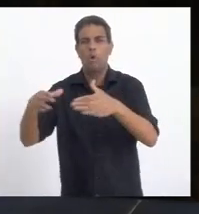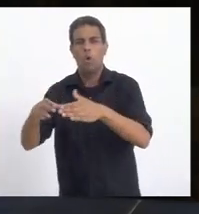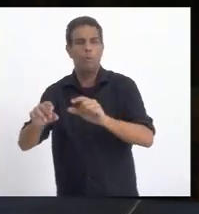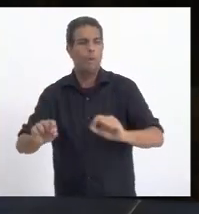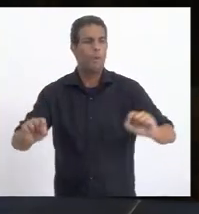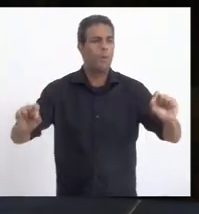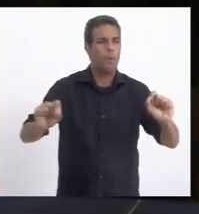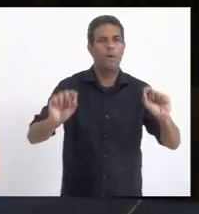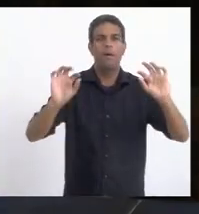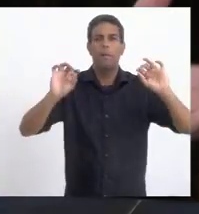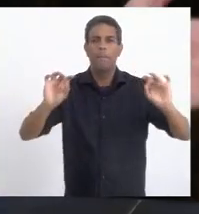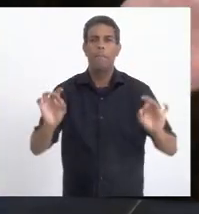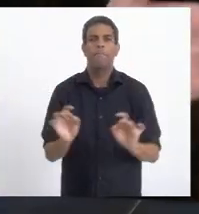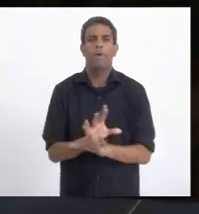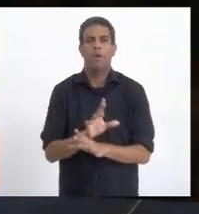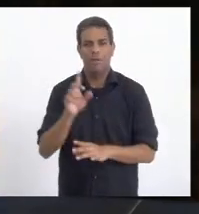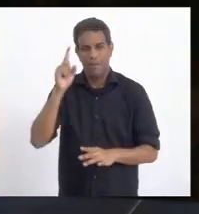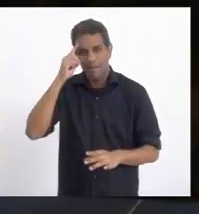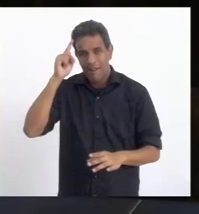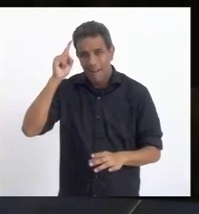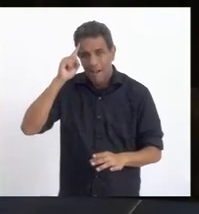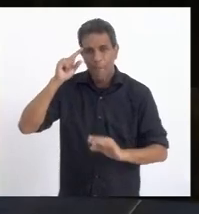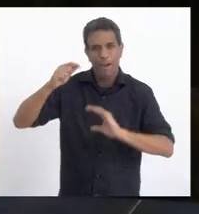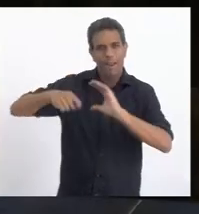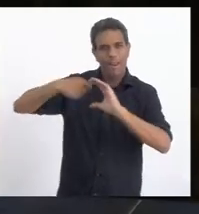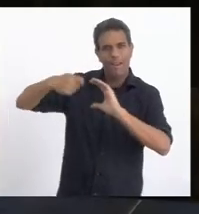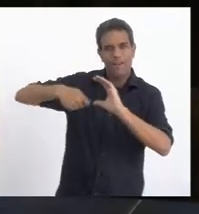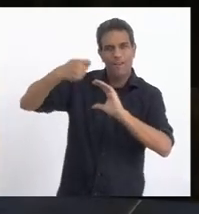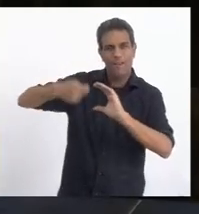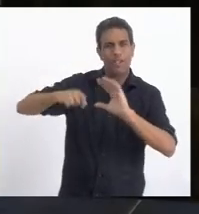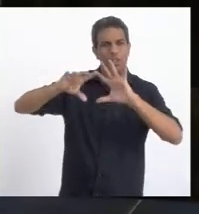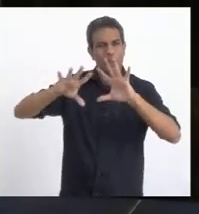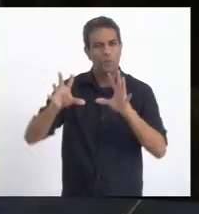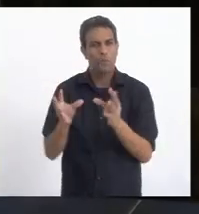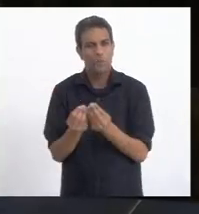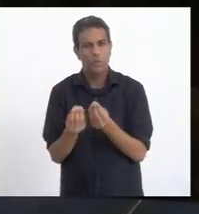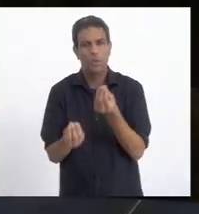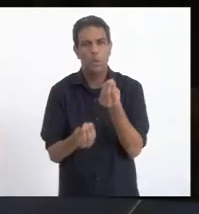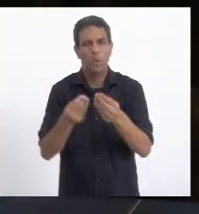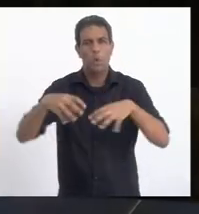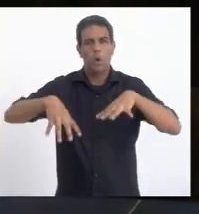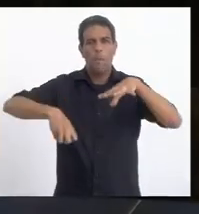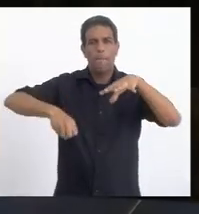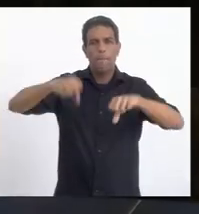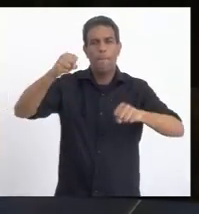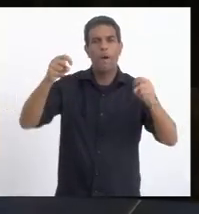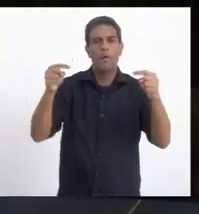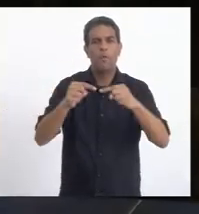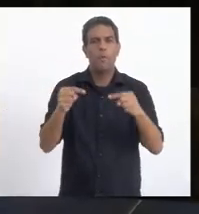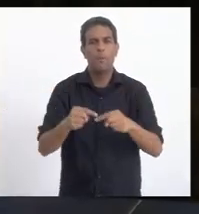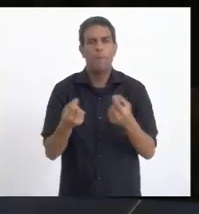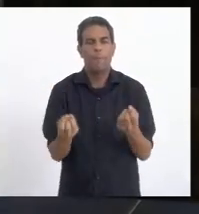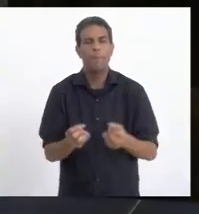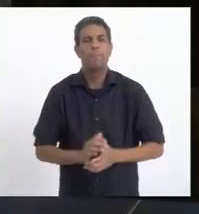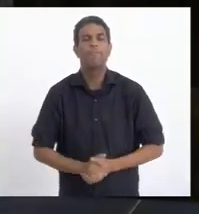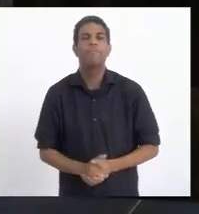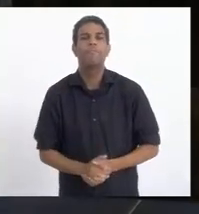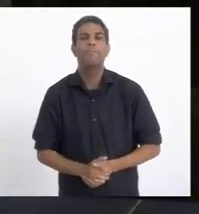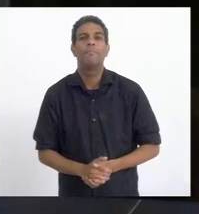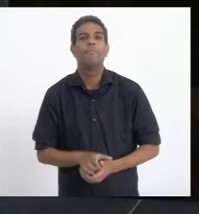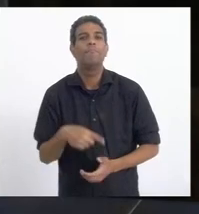quando saiu até que ele vídeo né que vocês produziram lá no palácio ontem até da viagem do governo para o exterior